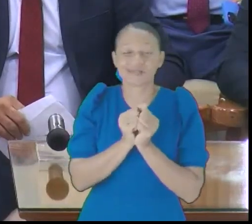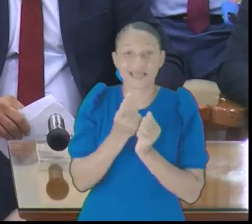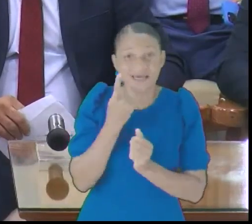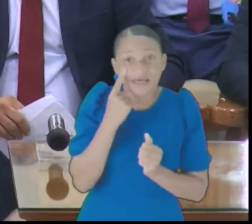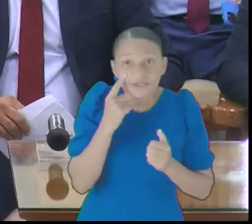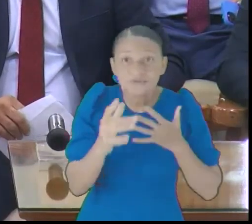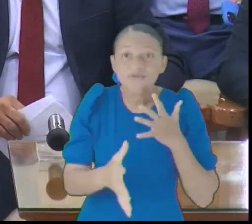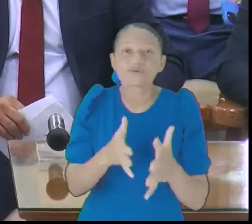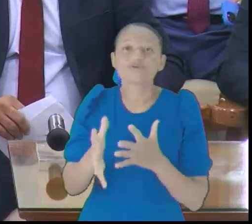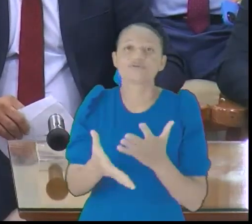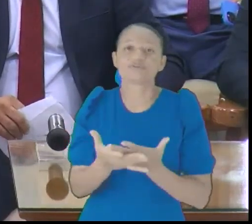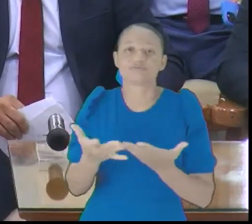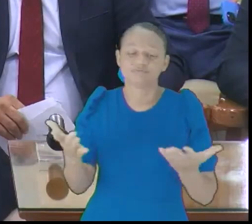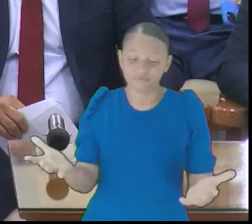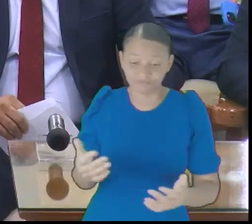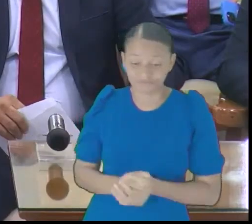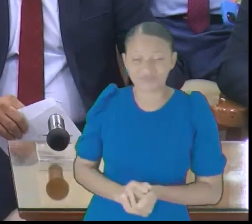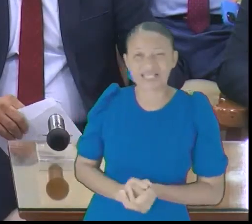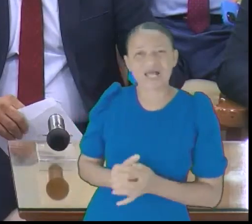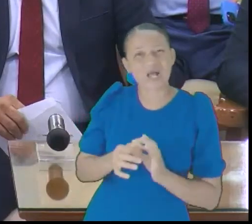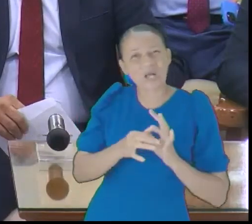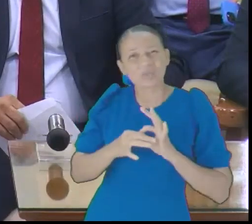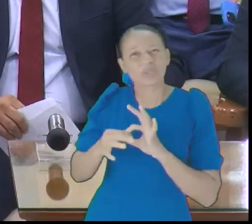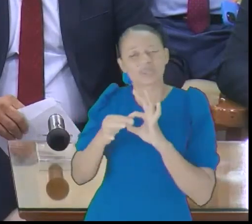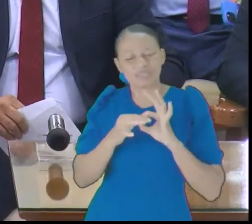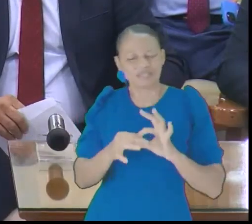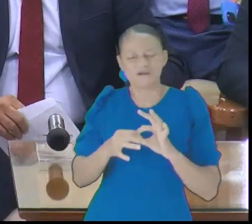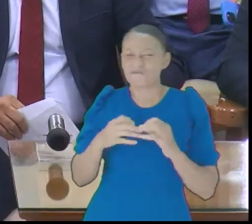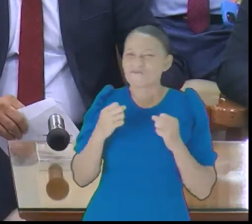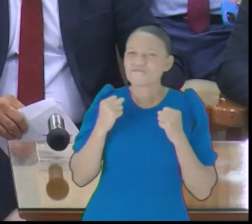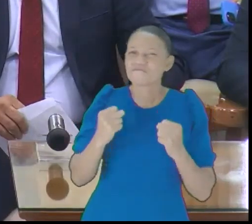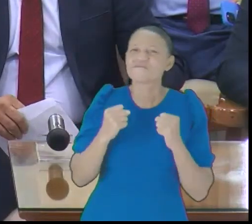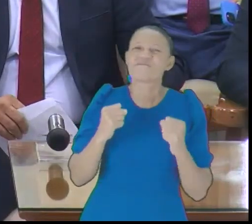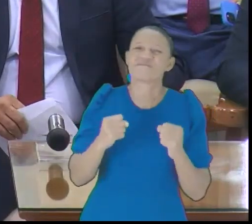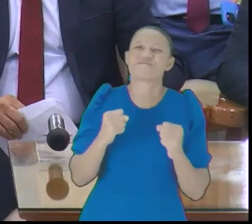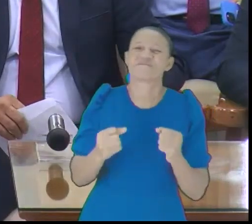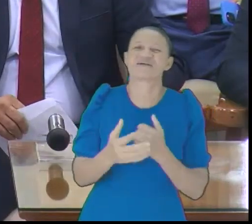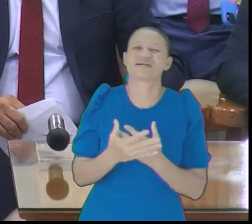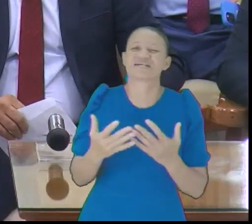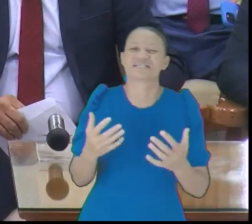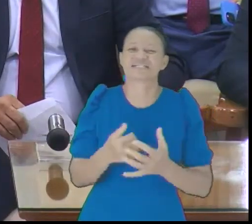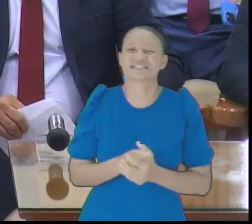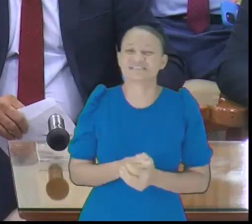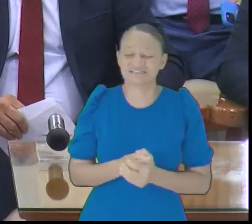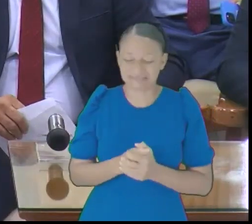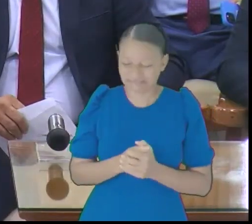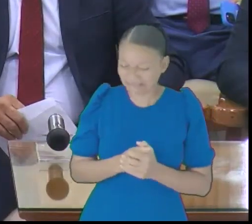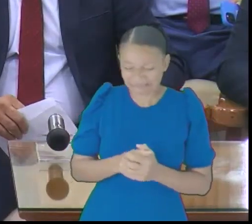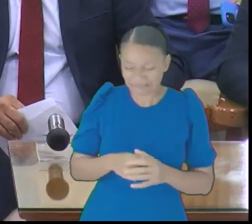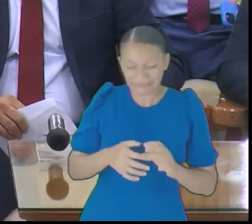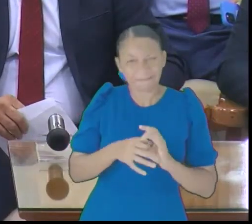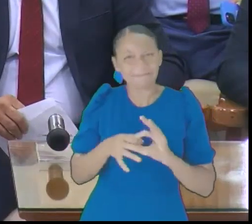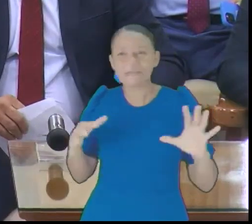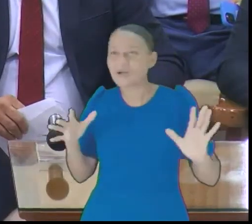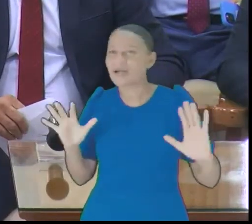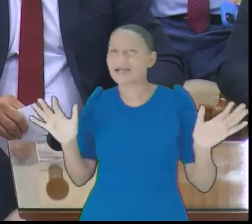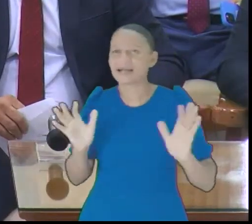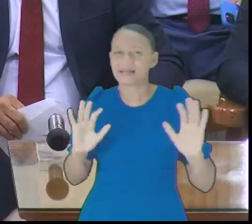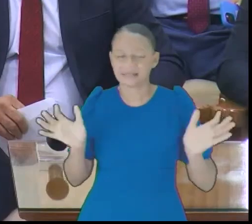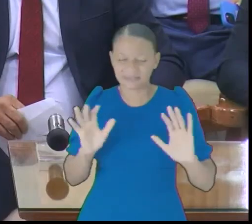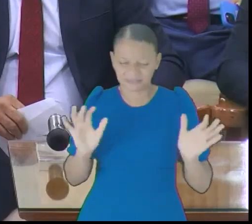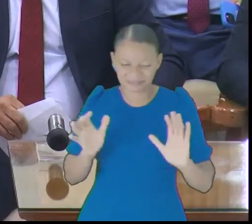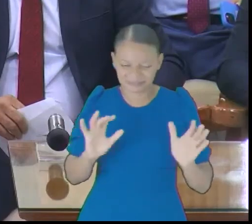Escute, a aliança é tão forte, a aliança é tão inquebrável, o pacto